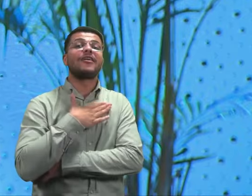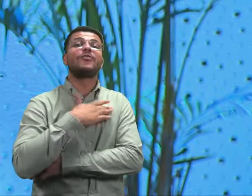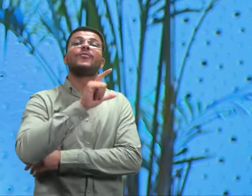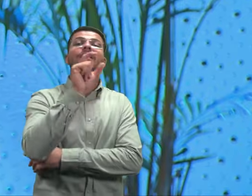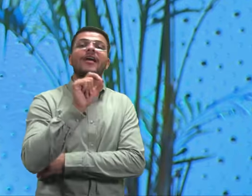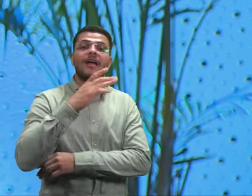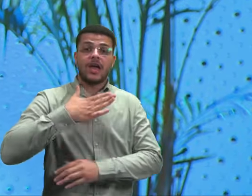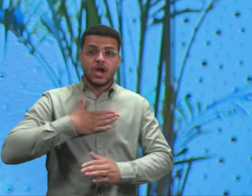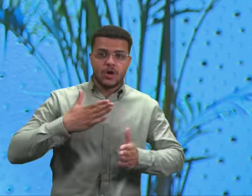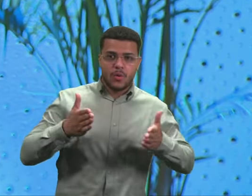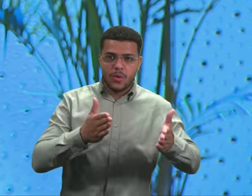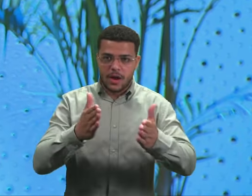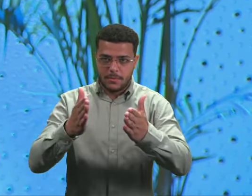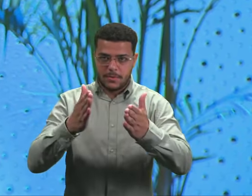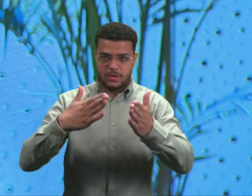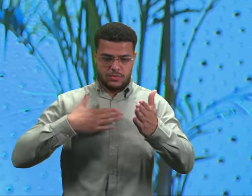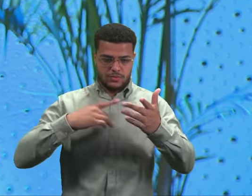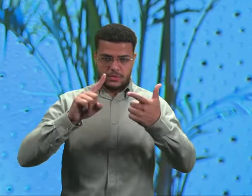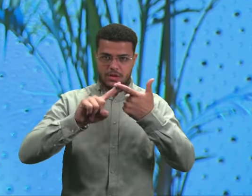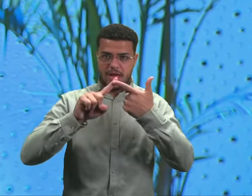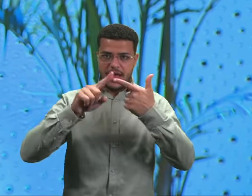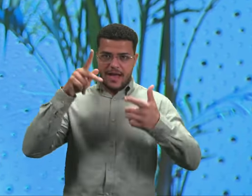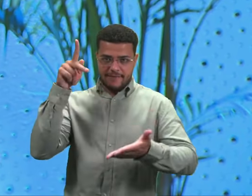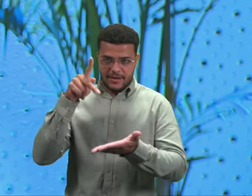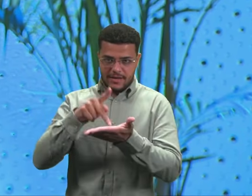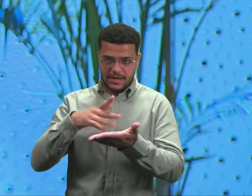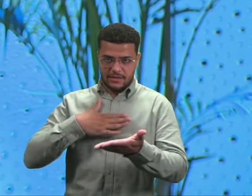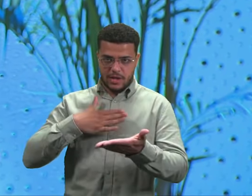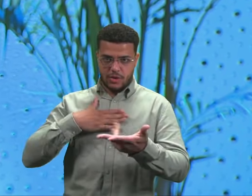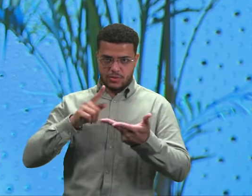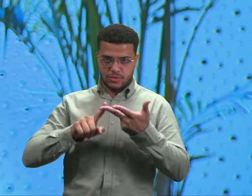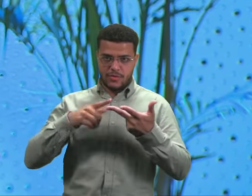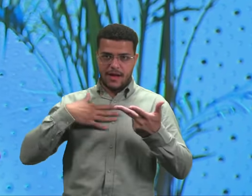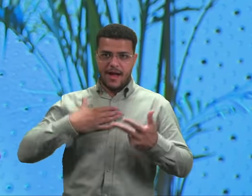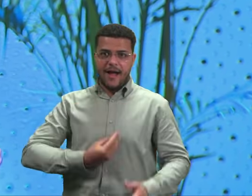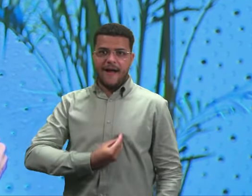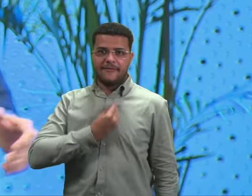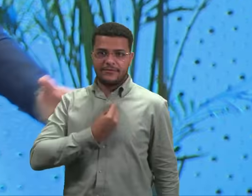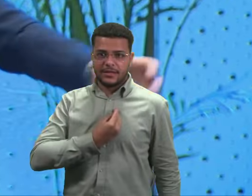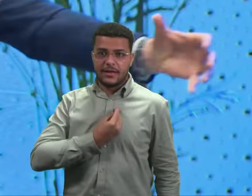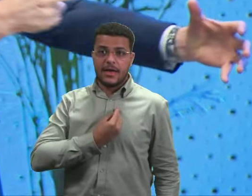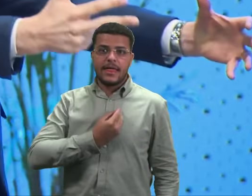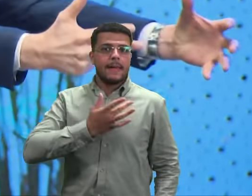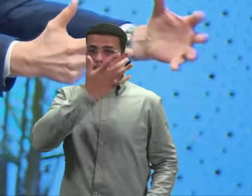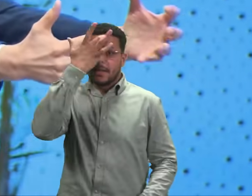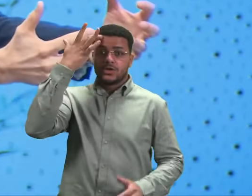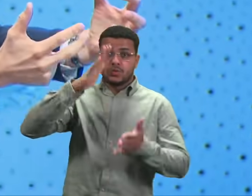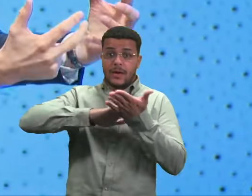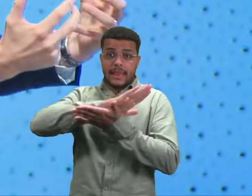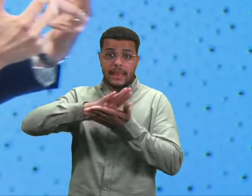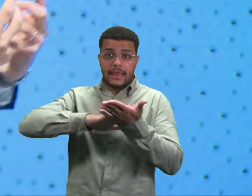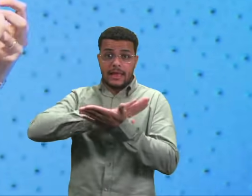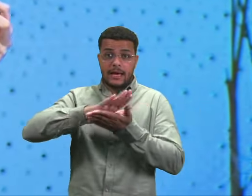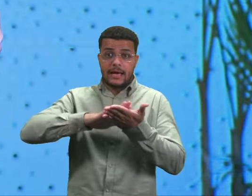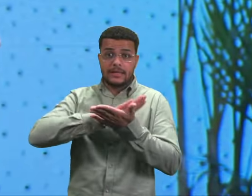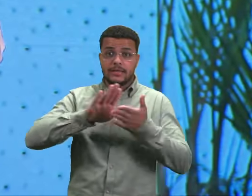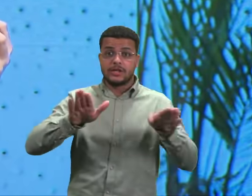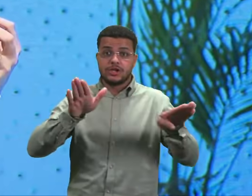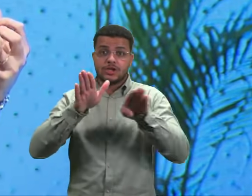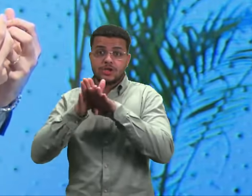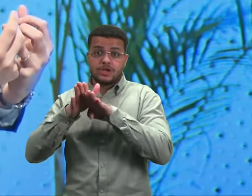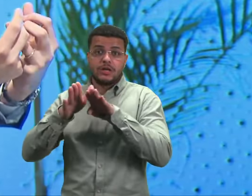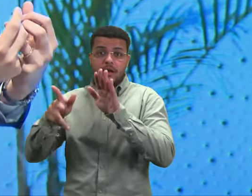Eu sou o caminho, eu sou o quê? A verdade, eu sou a... Ninguém o quê? Vem ao Pai,